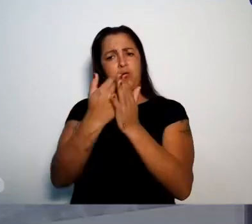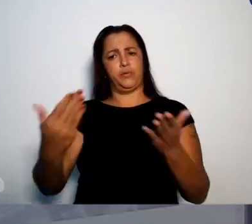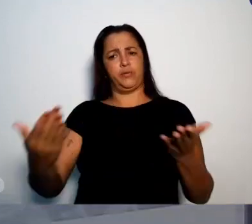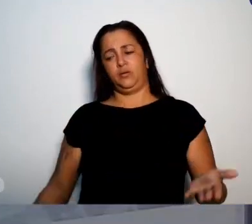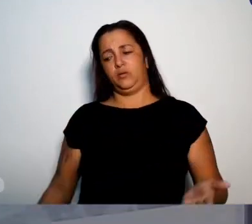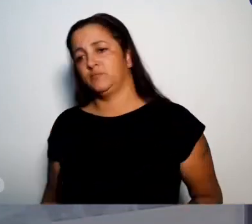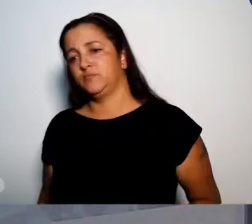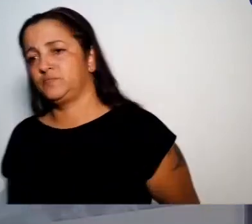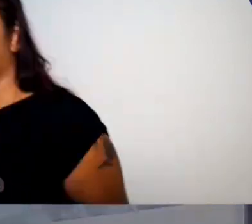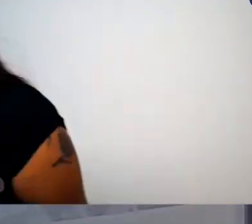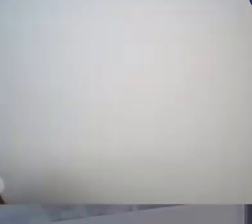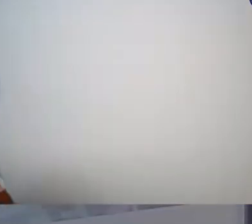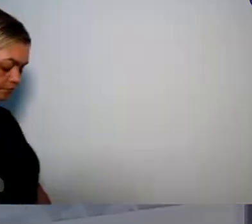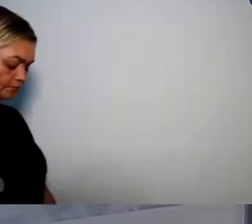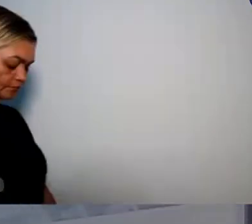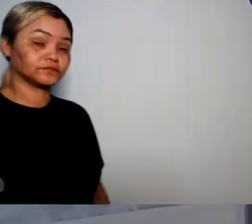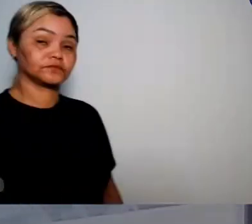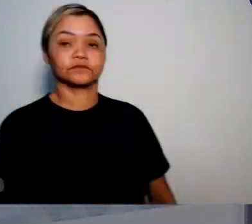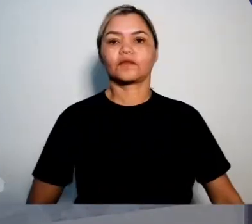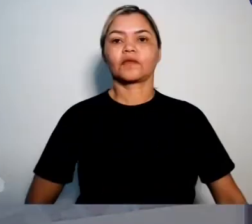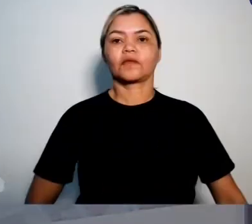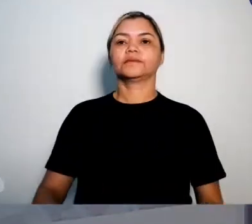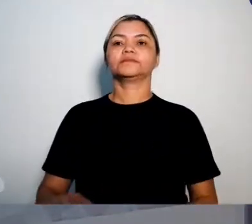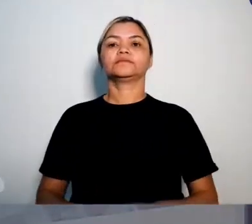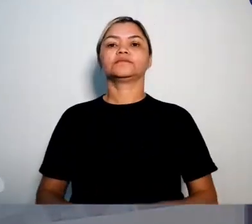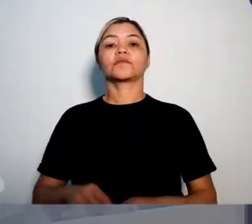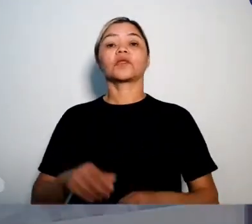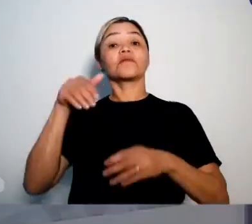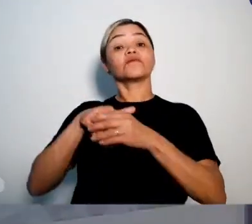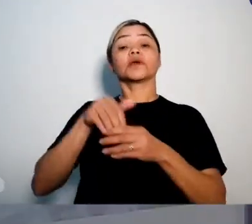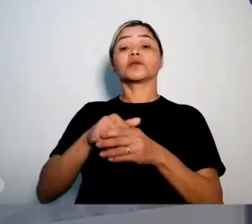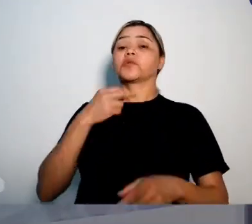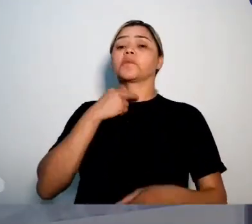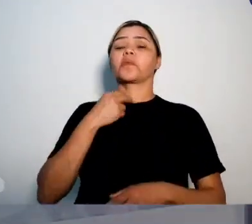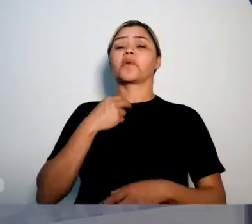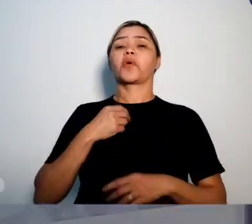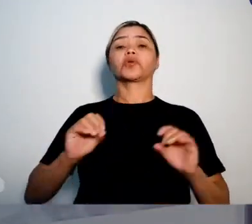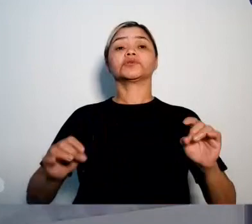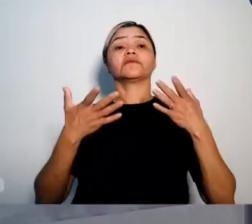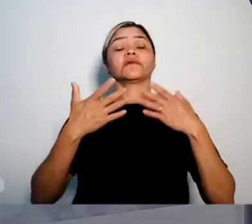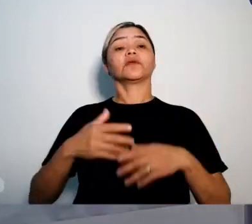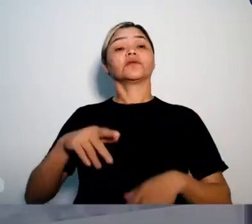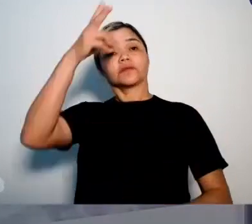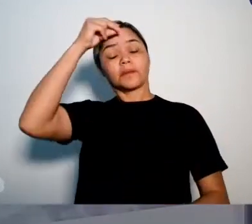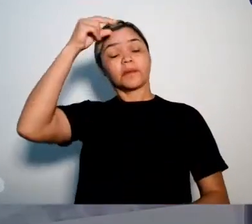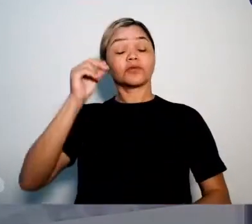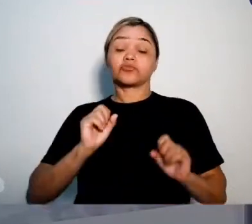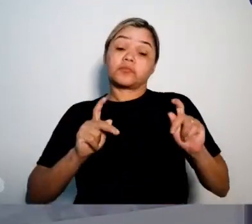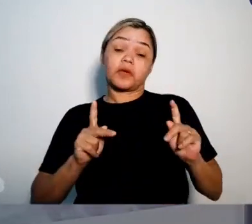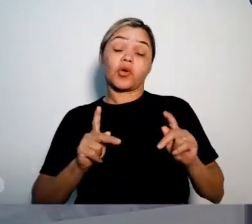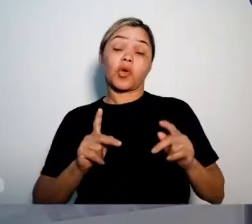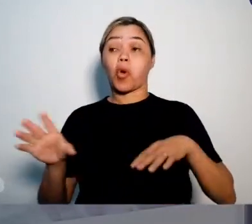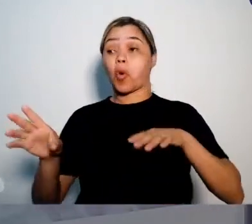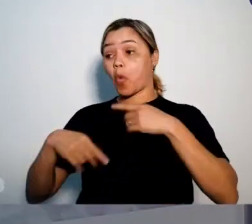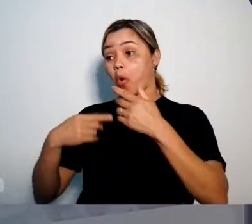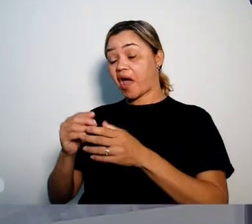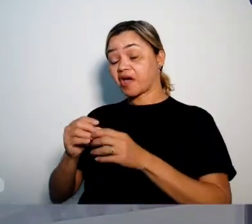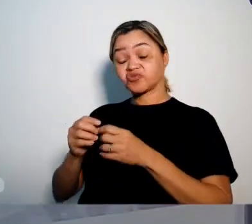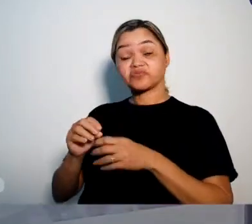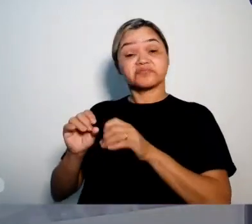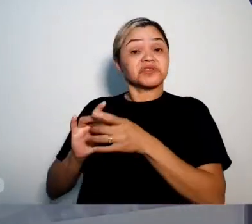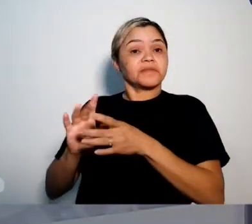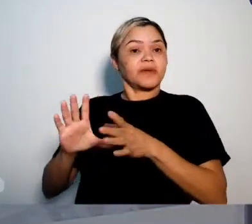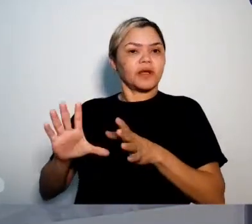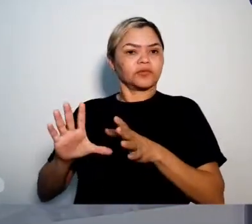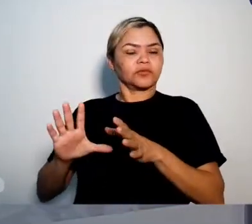Votaram o quê? Só não pode evento da prefeitura. Aí tudo bem, ela não faz. O resto está liberado. Então, gente, nós temos